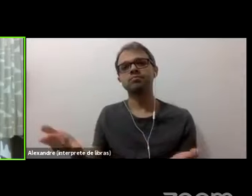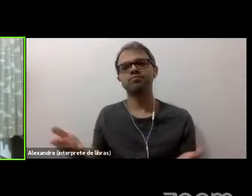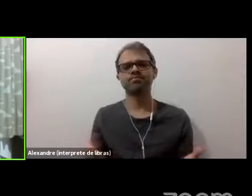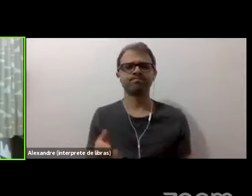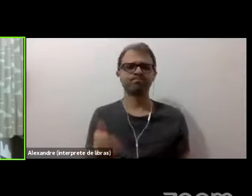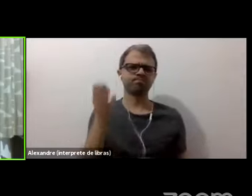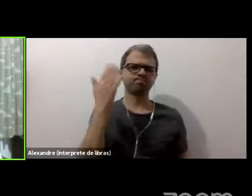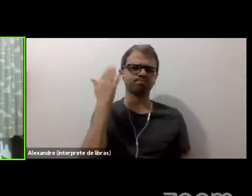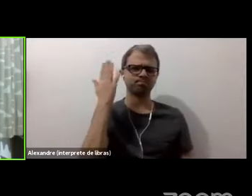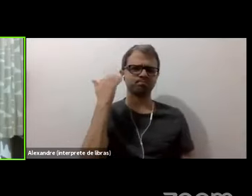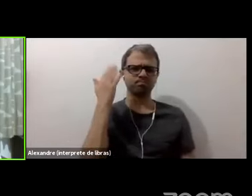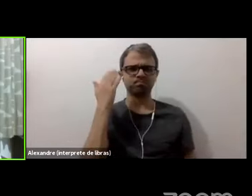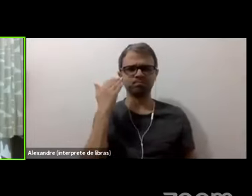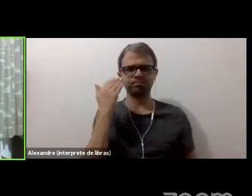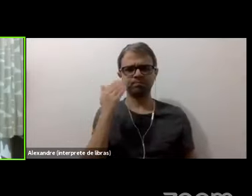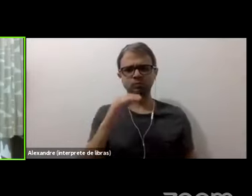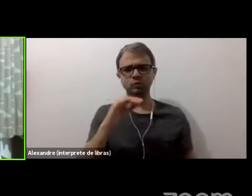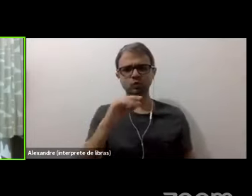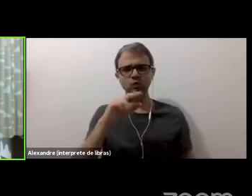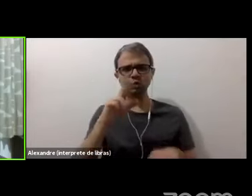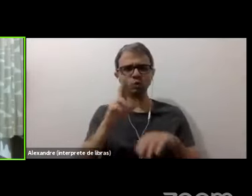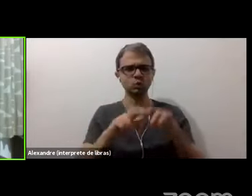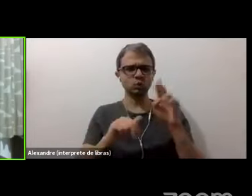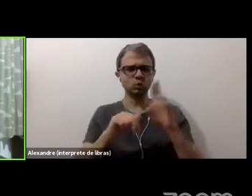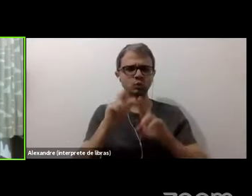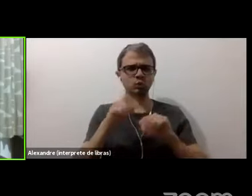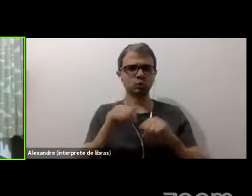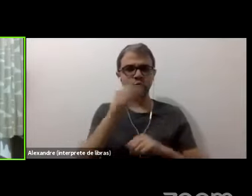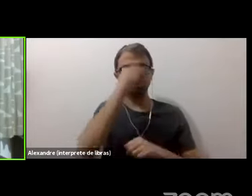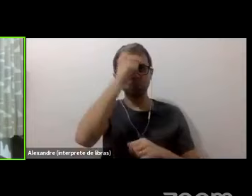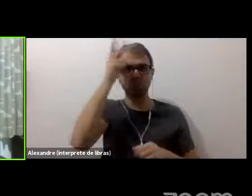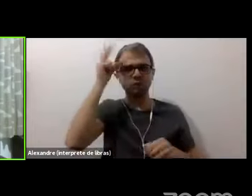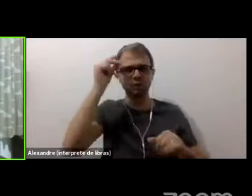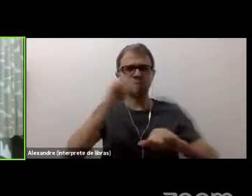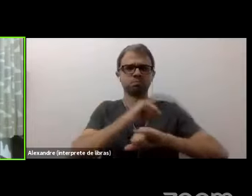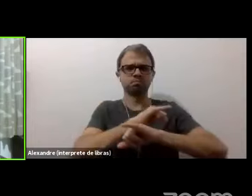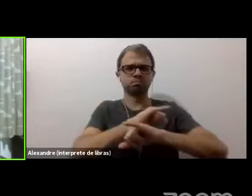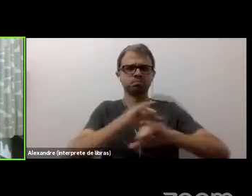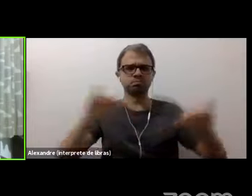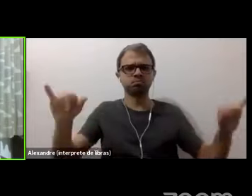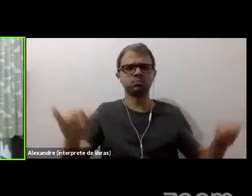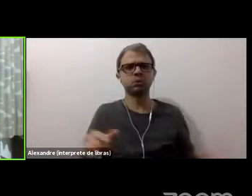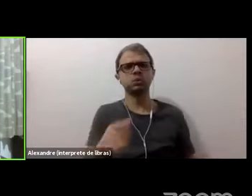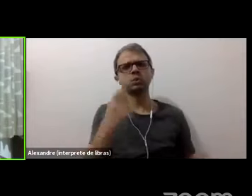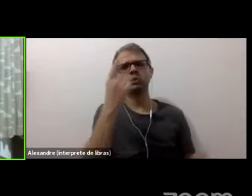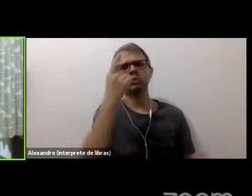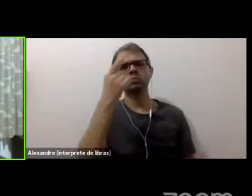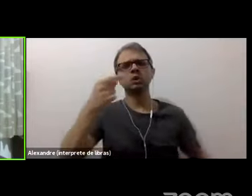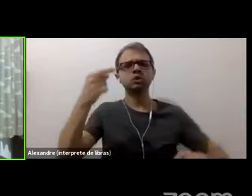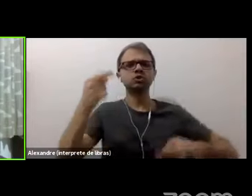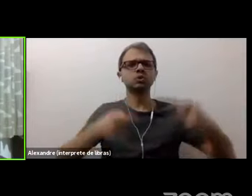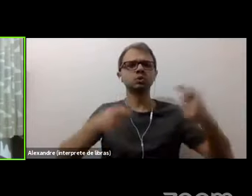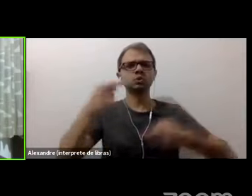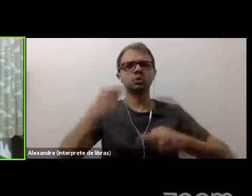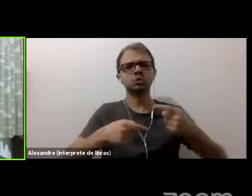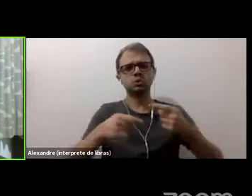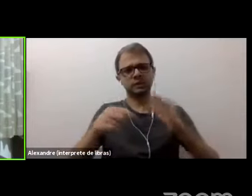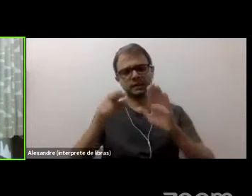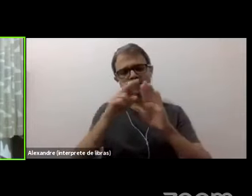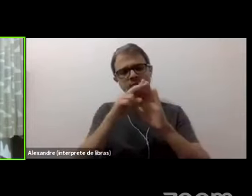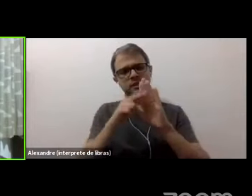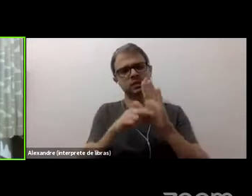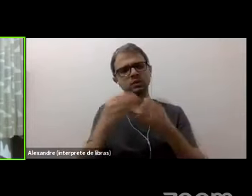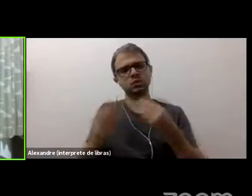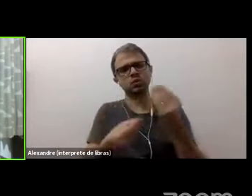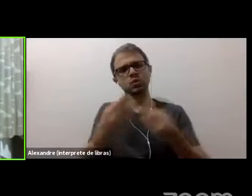uma minuta que seria para consulta e discussão, um protocolo de retorno às aulas.